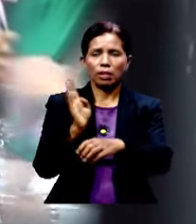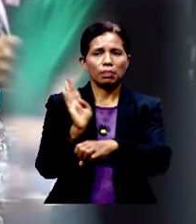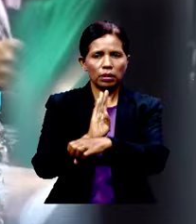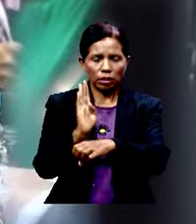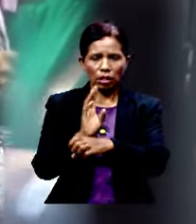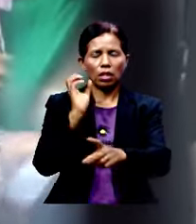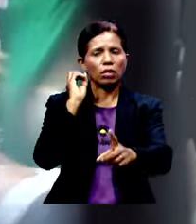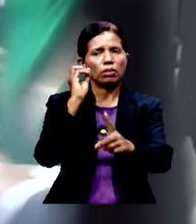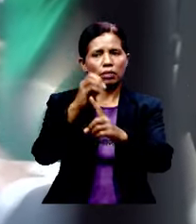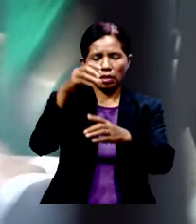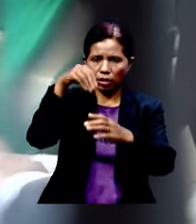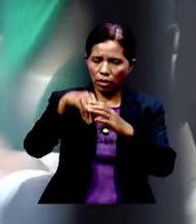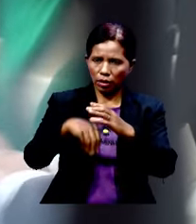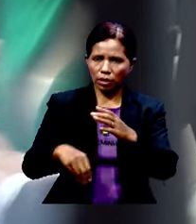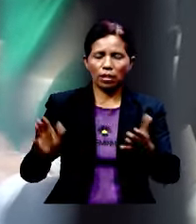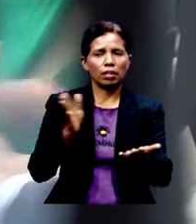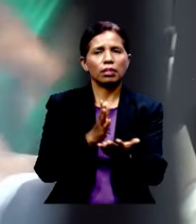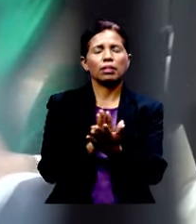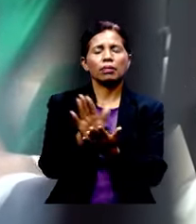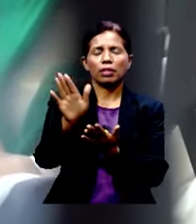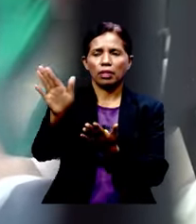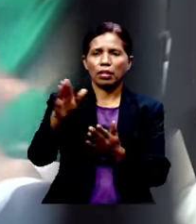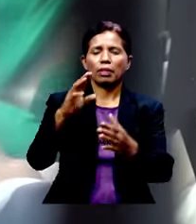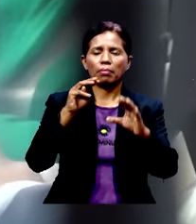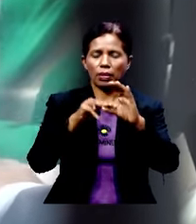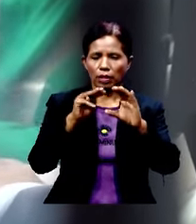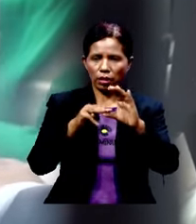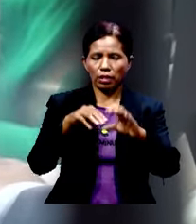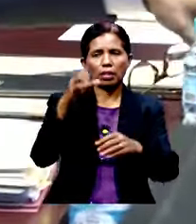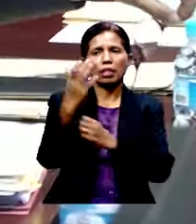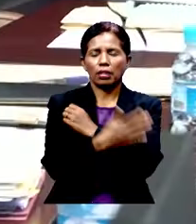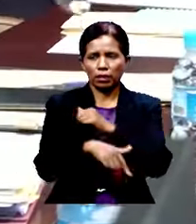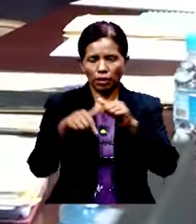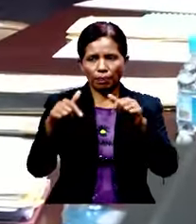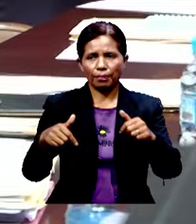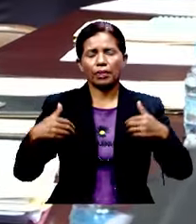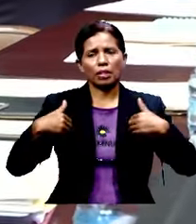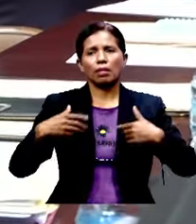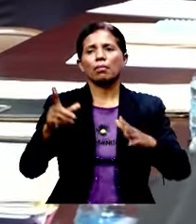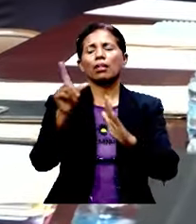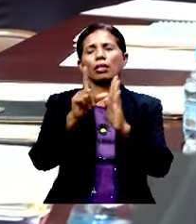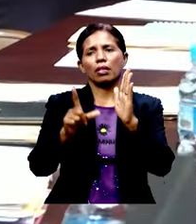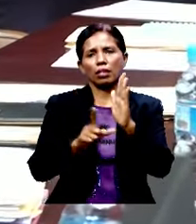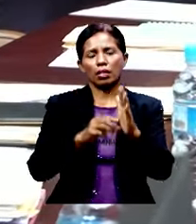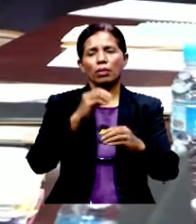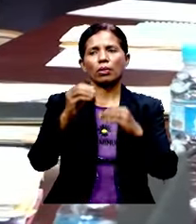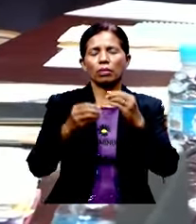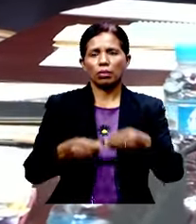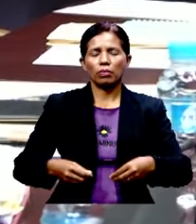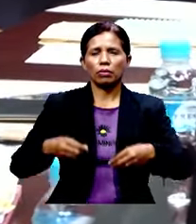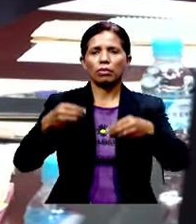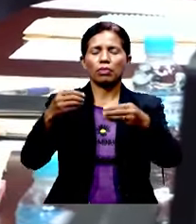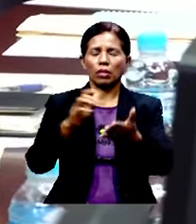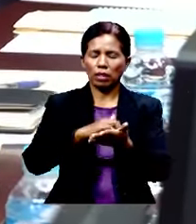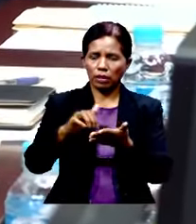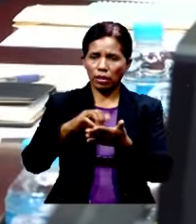objetivo atua clean acessibilidade para mercado externo. Além de NEI, íamos decreto-lei com o licenciamento industrial,